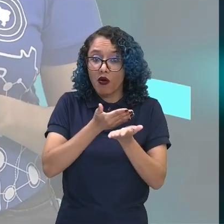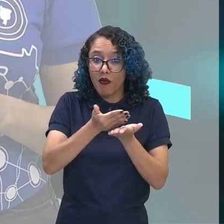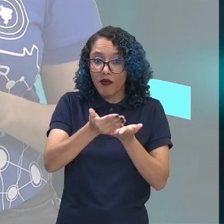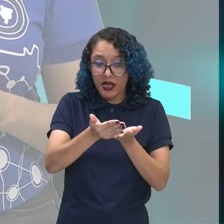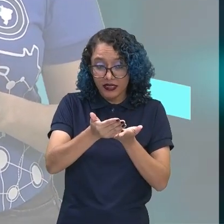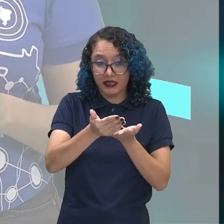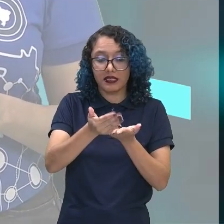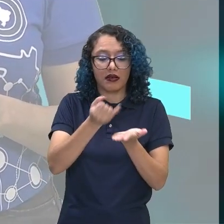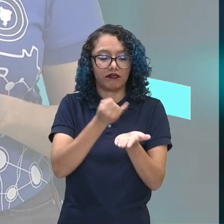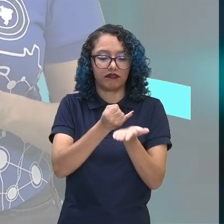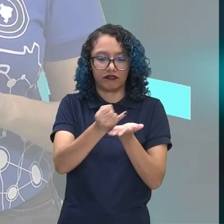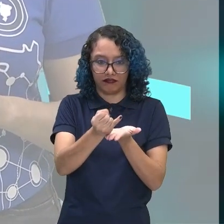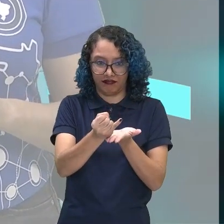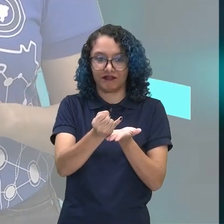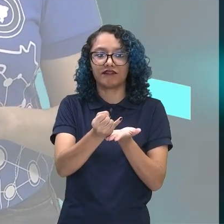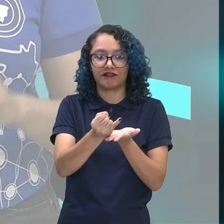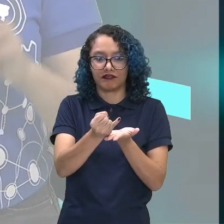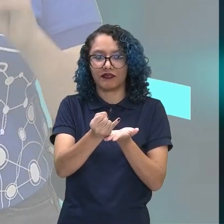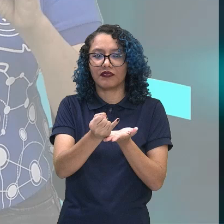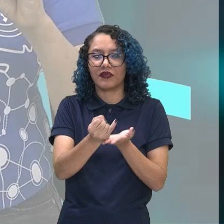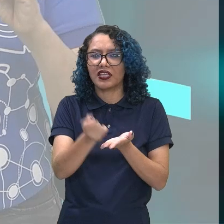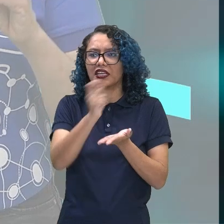nesta introdução?